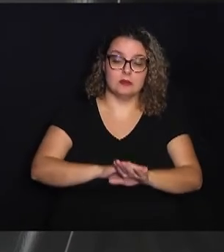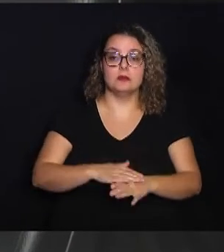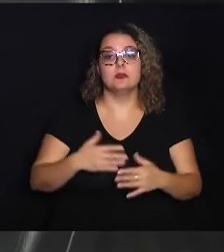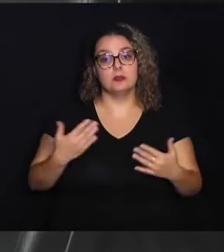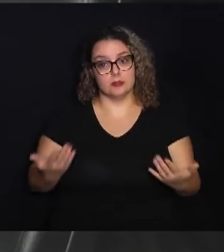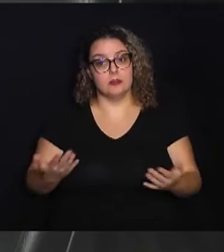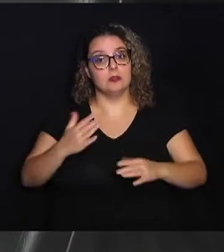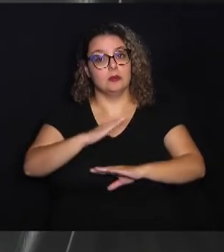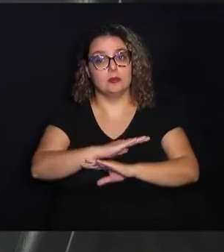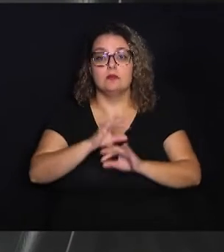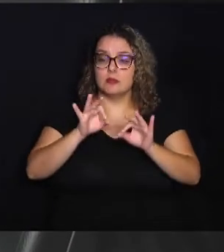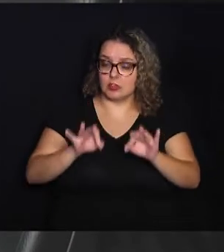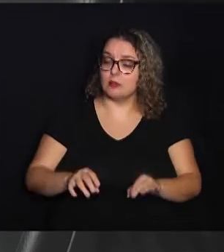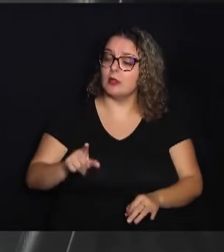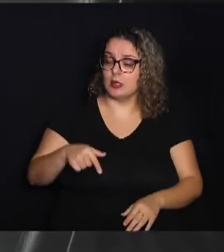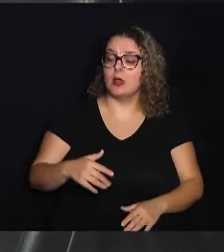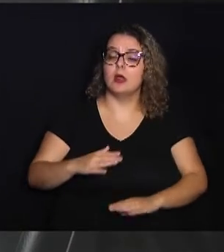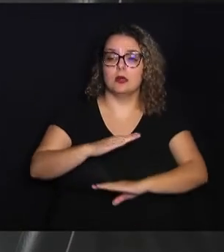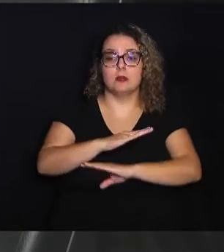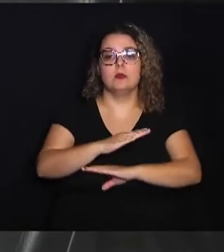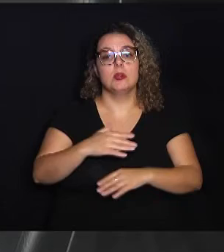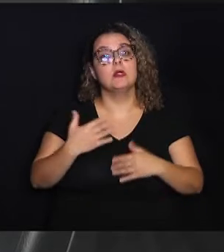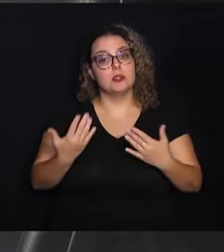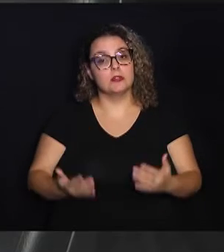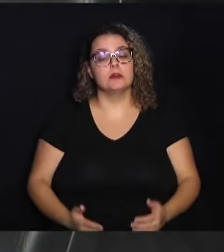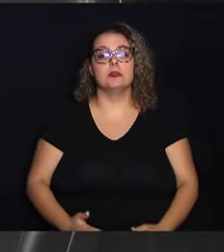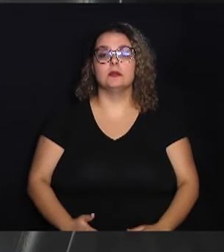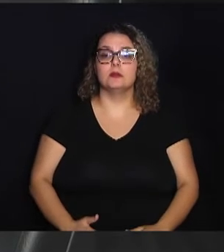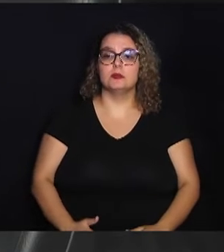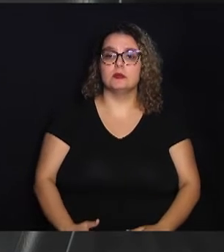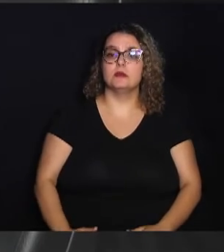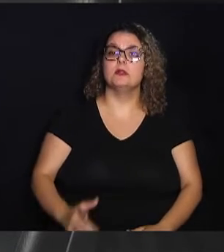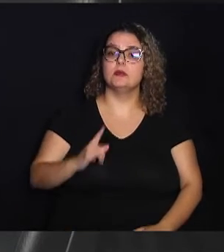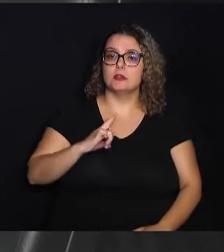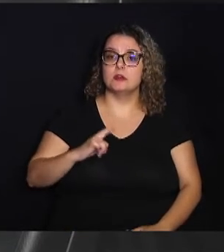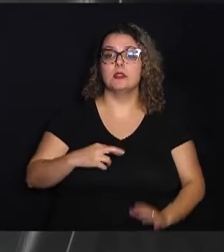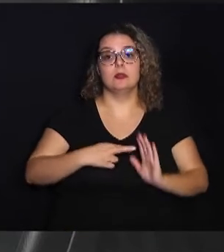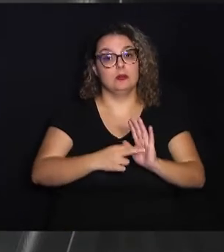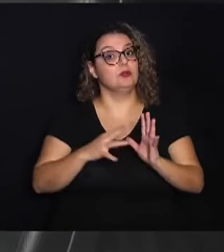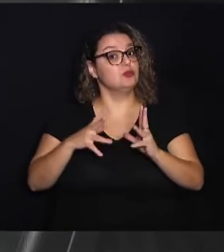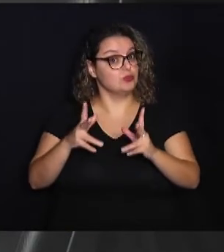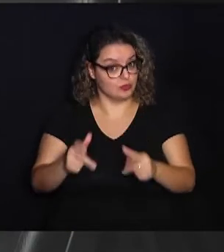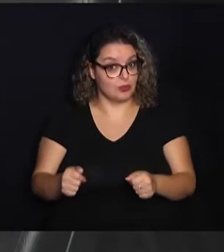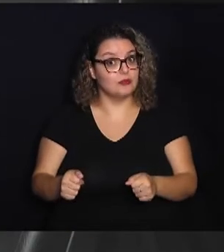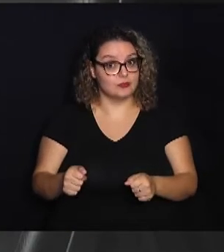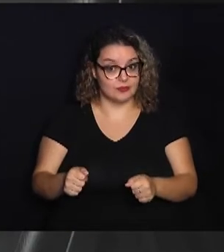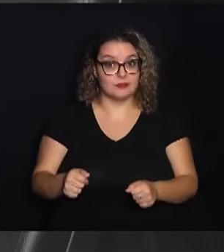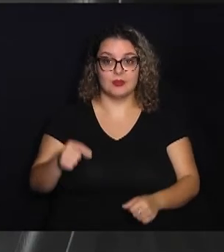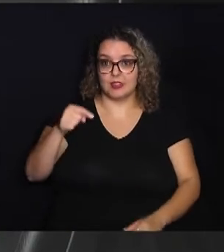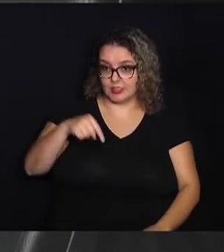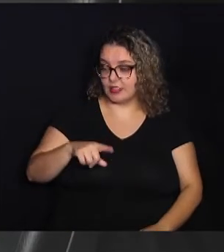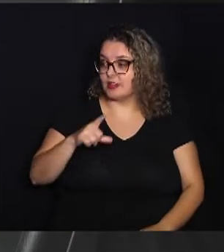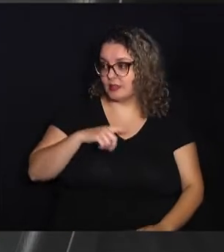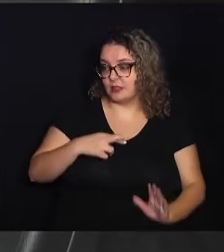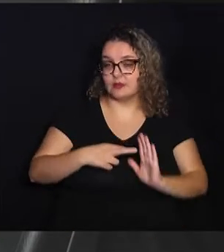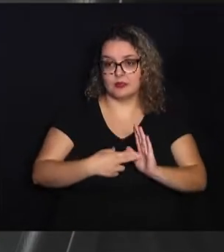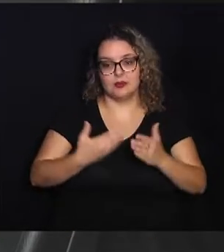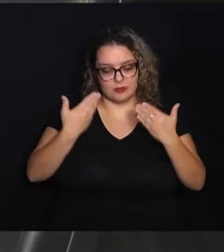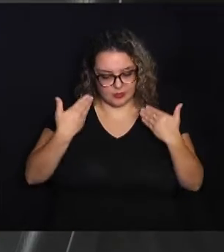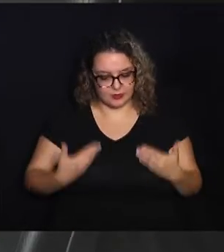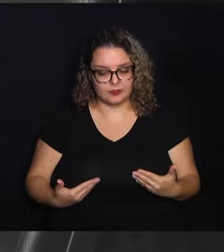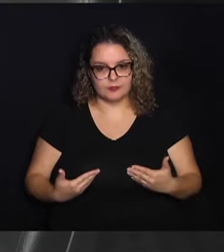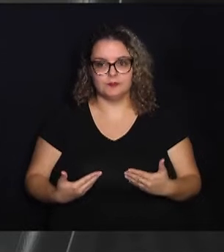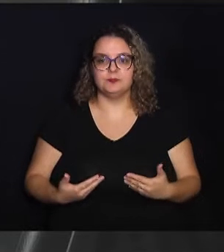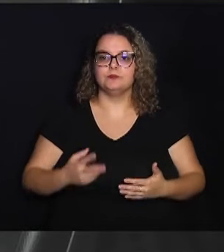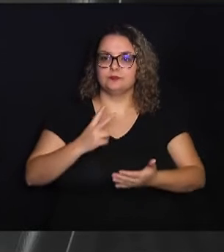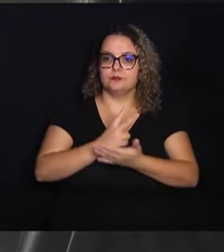é correta para isso é a Câmara Municipal. Então, a gente tem representantes, como eu disse, de todos, e aqui tem um representante que eu me coloco, como